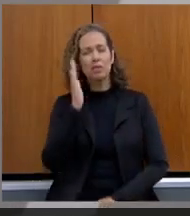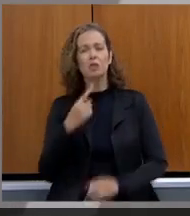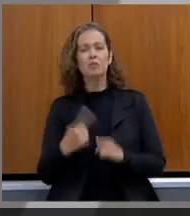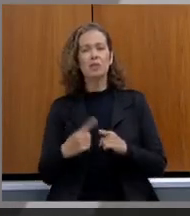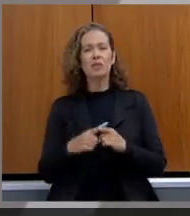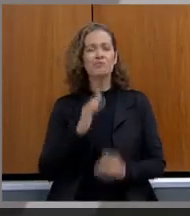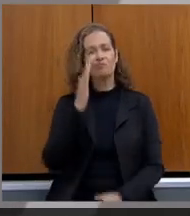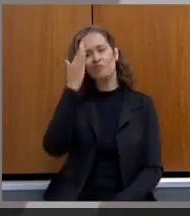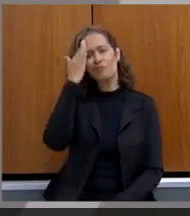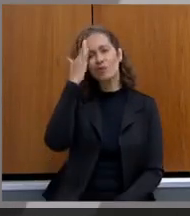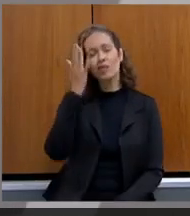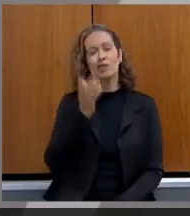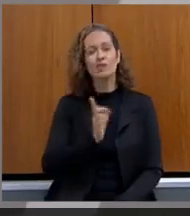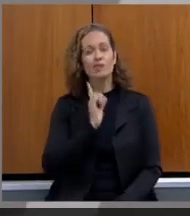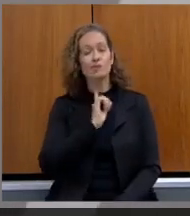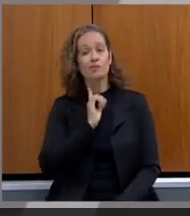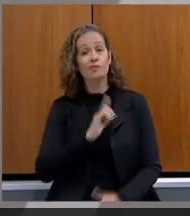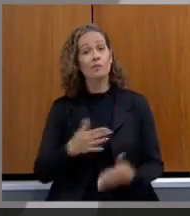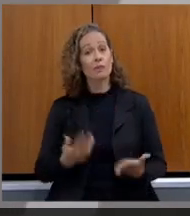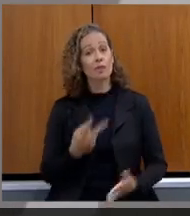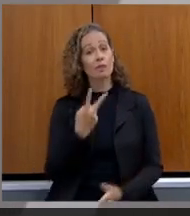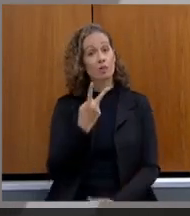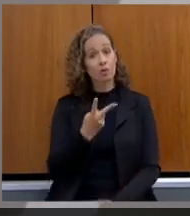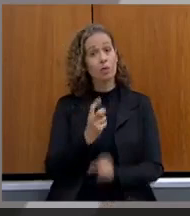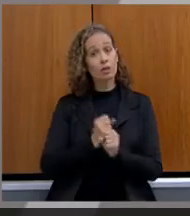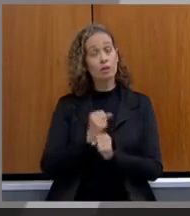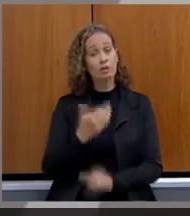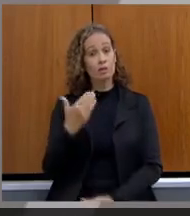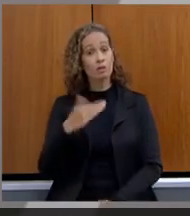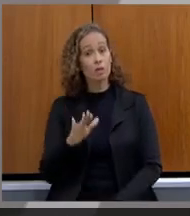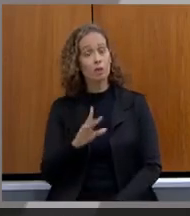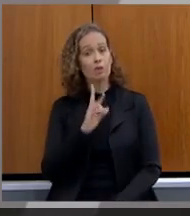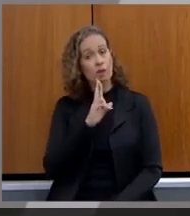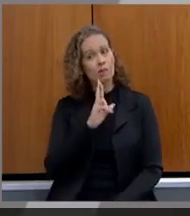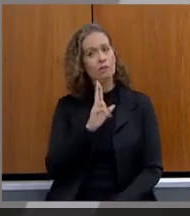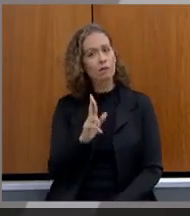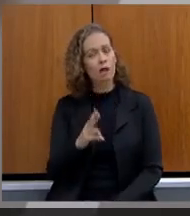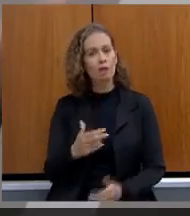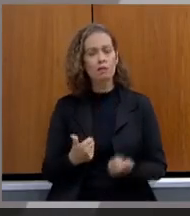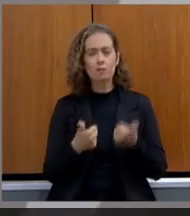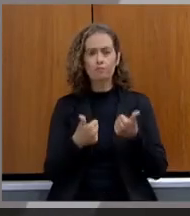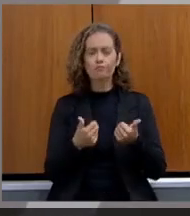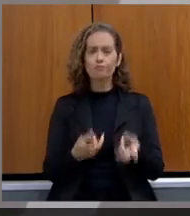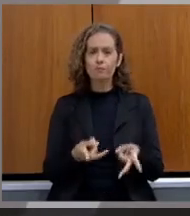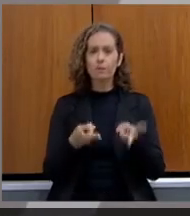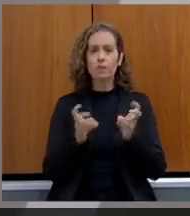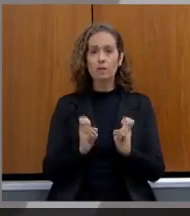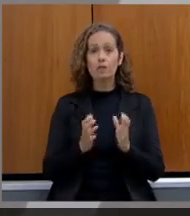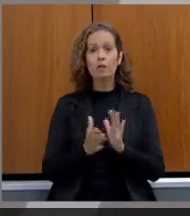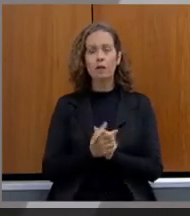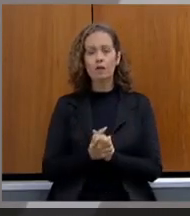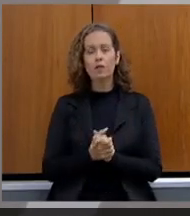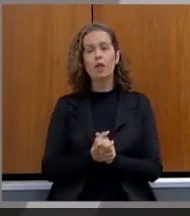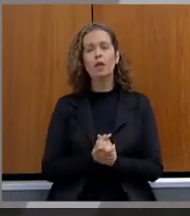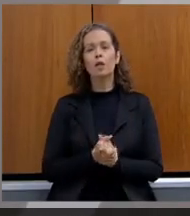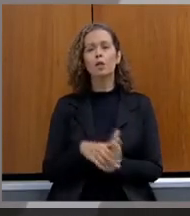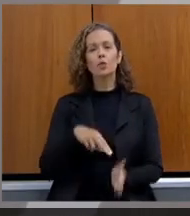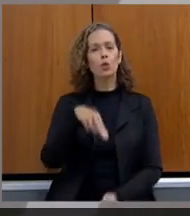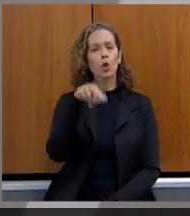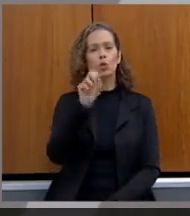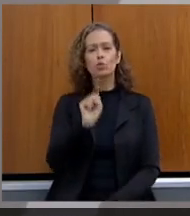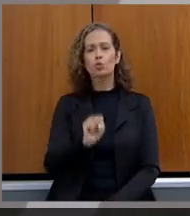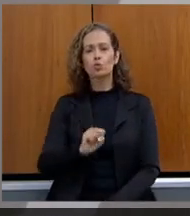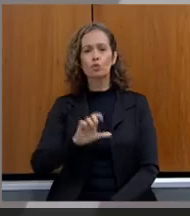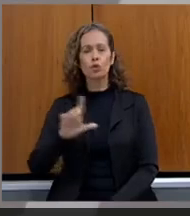estado de Minas Gerais e de repente dois anos e meio gente ver né os resultados né os quatro cantos do Estado vem aqui testemunhar